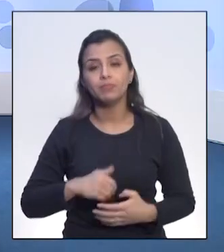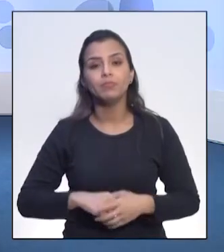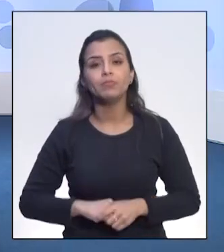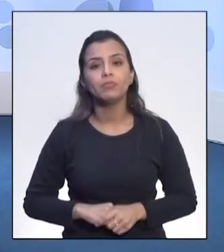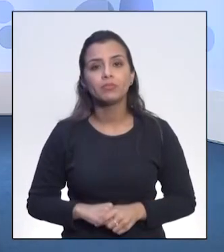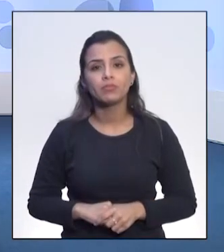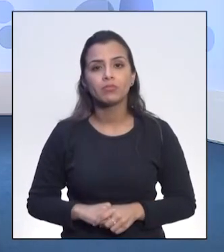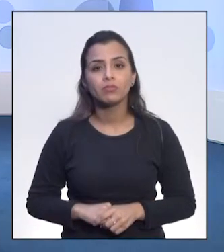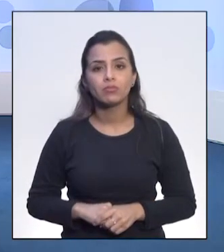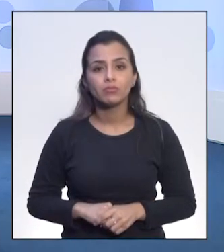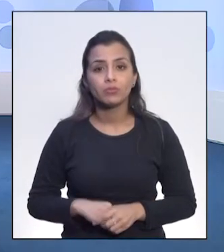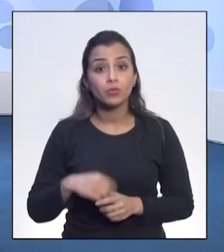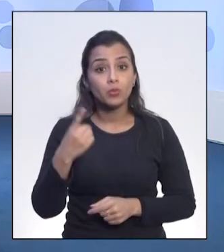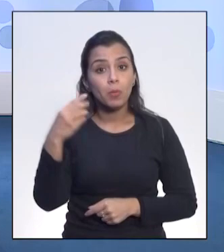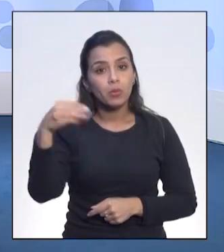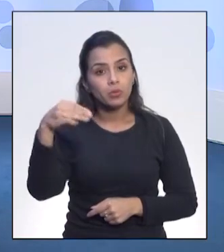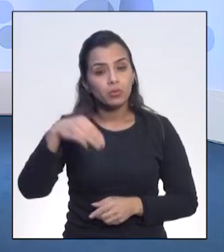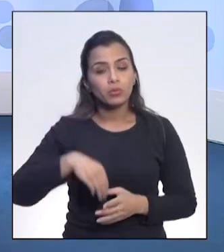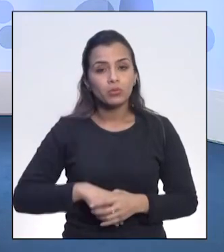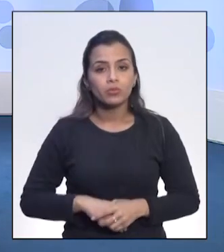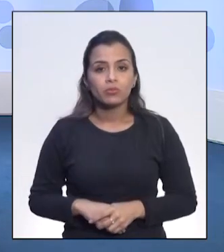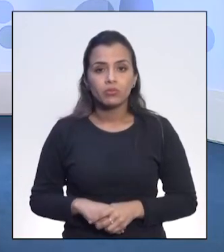integridade. 1 minutinho.